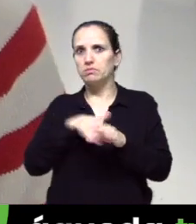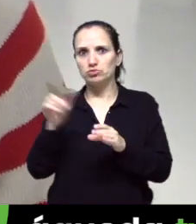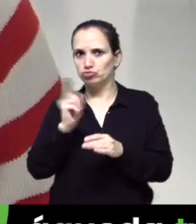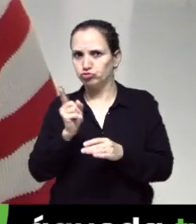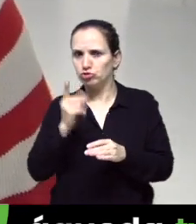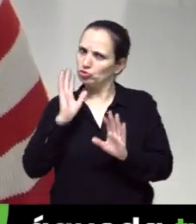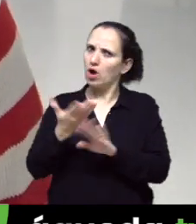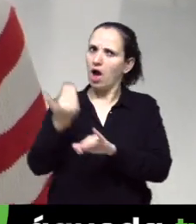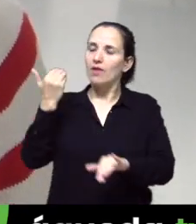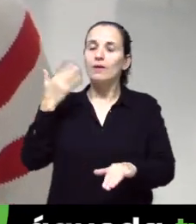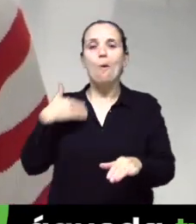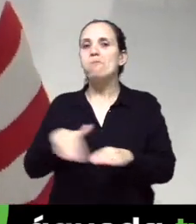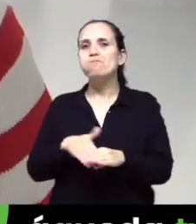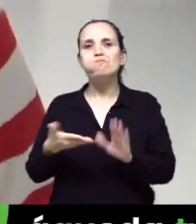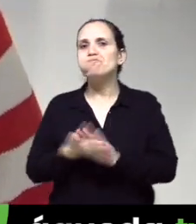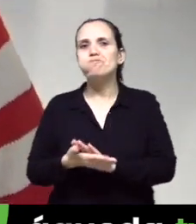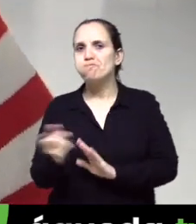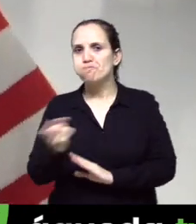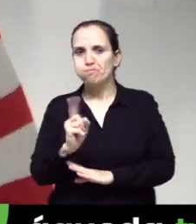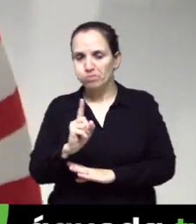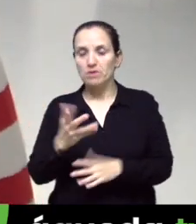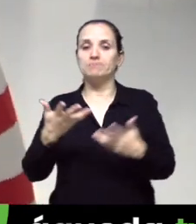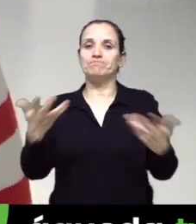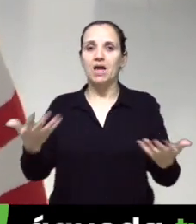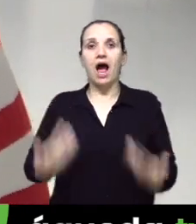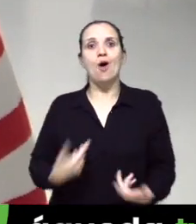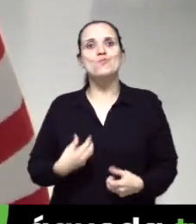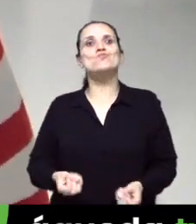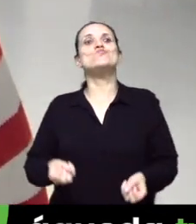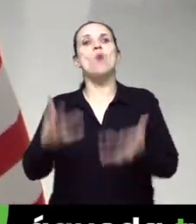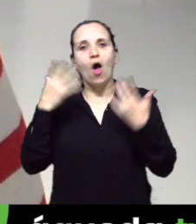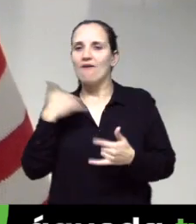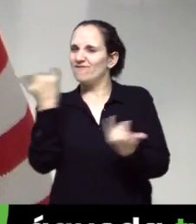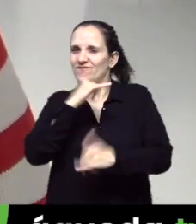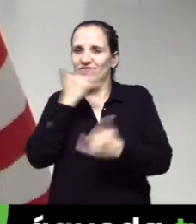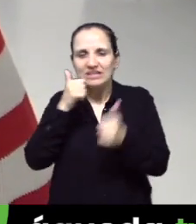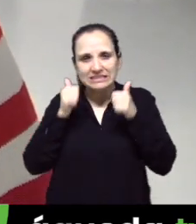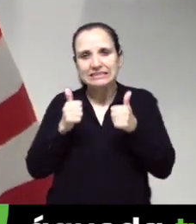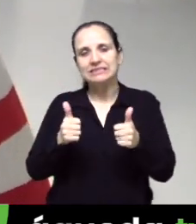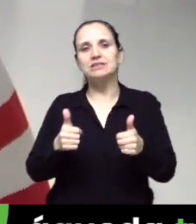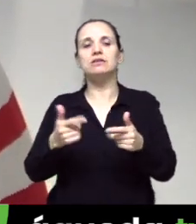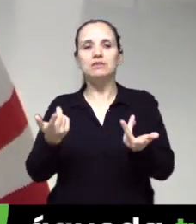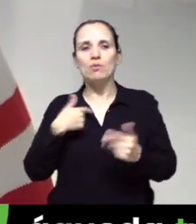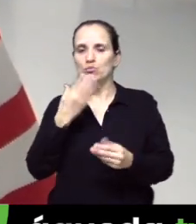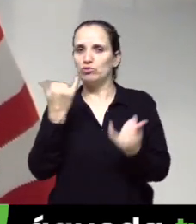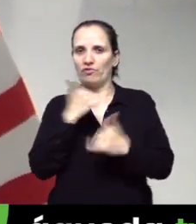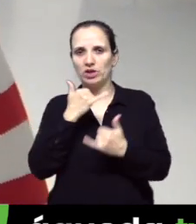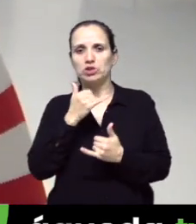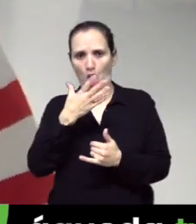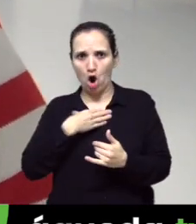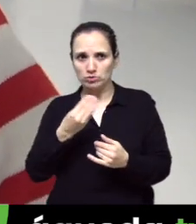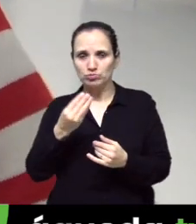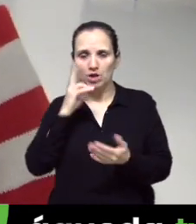consegui, mas desta vez consegui e estou muito feliz, ainda bem. Estou muito feliz. Gostas muito de ler? Gosto. Sim,